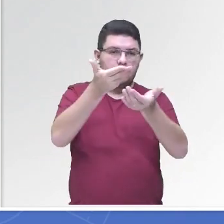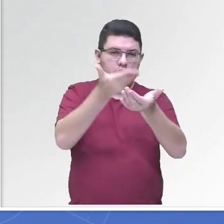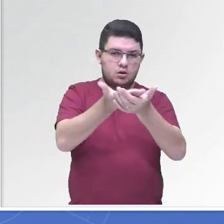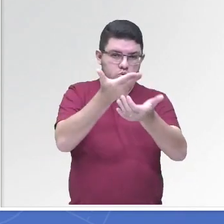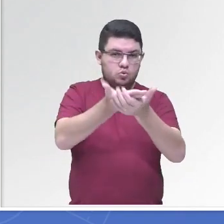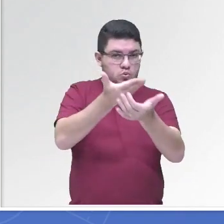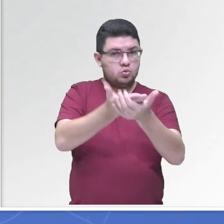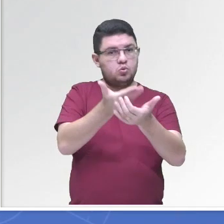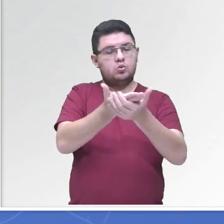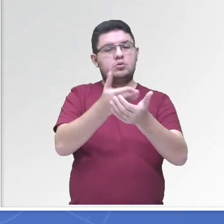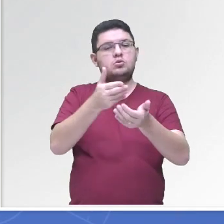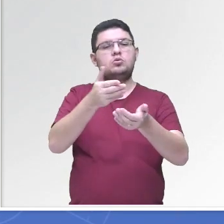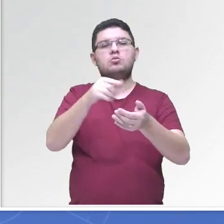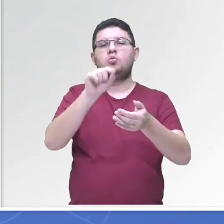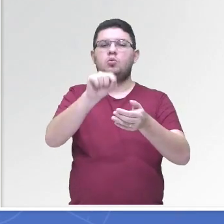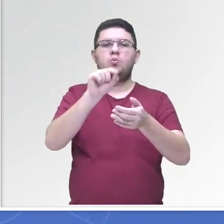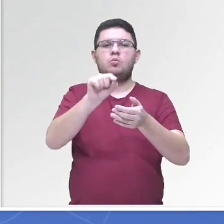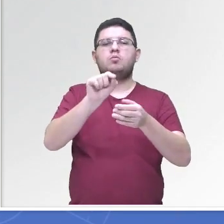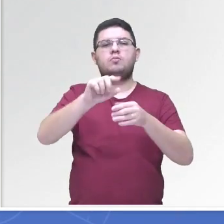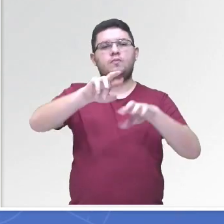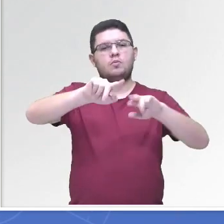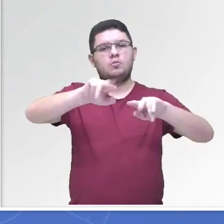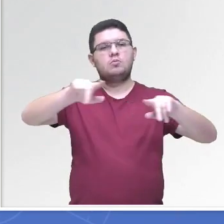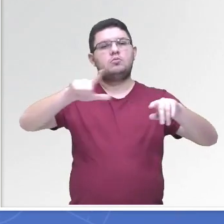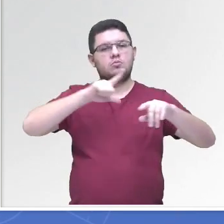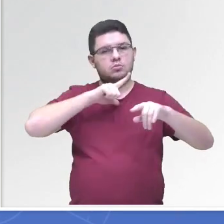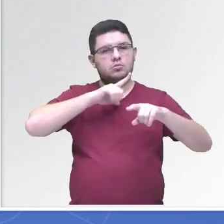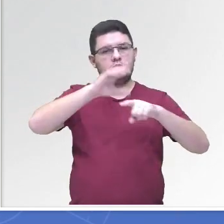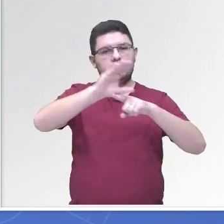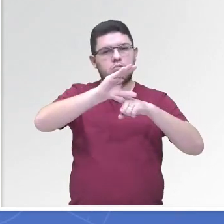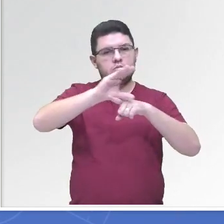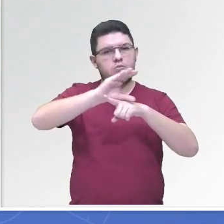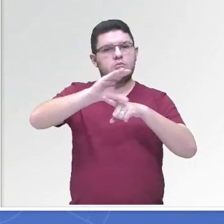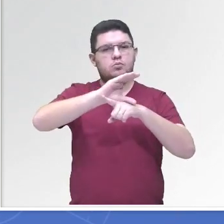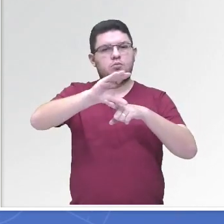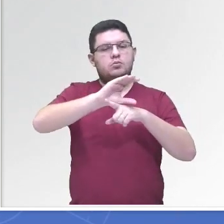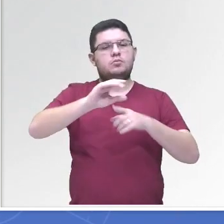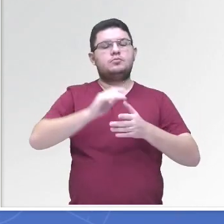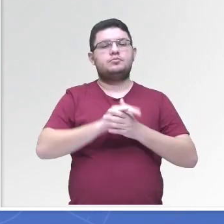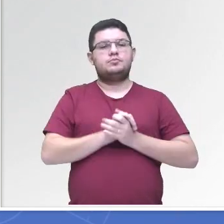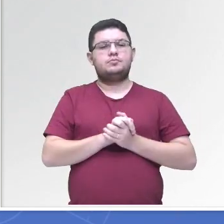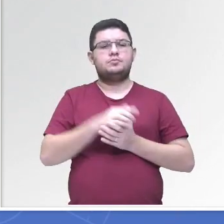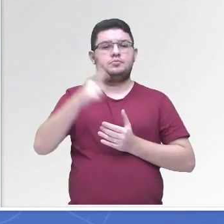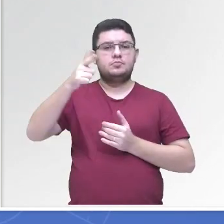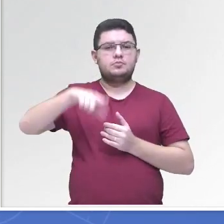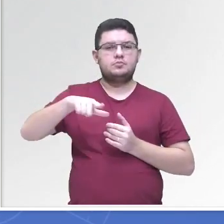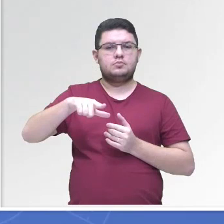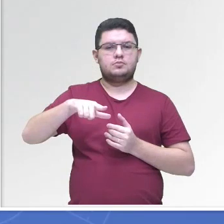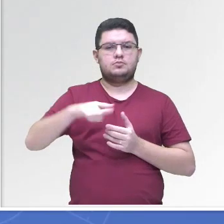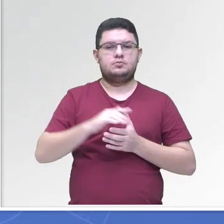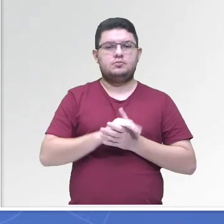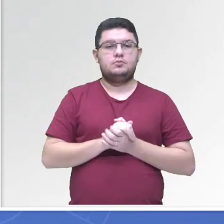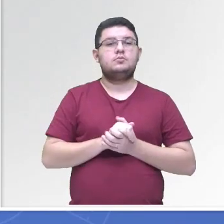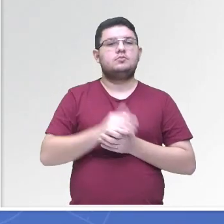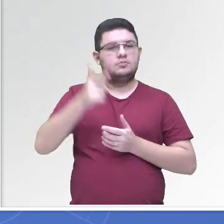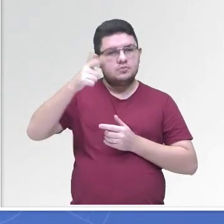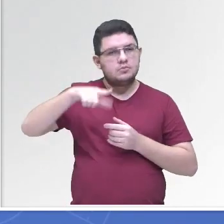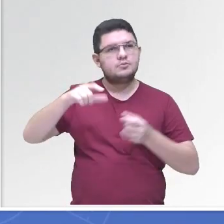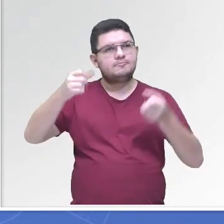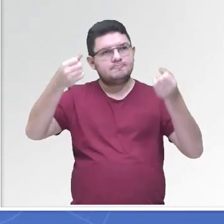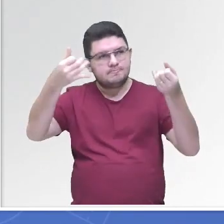compostos presentes do carbono. Que mais? Não é de alternativa,